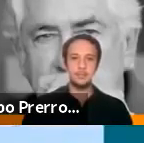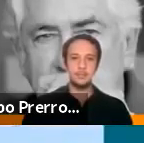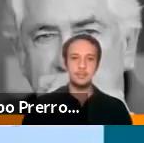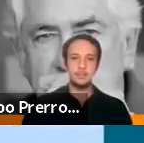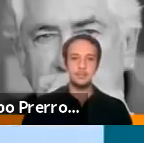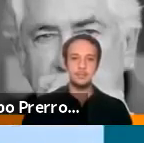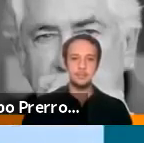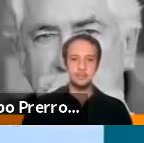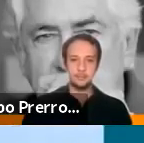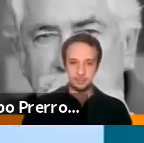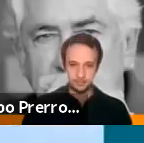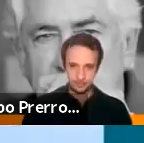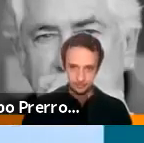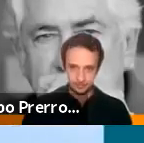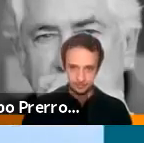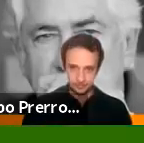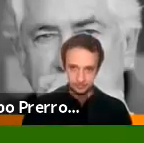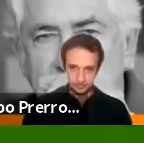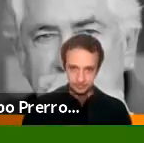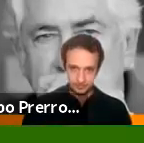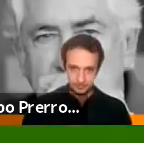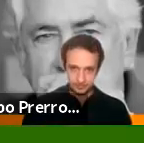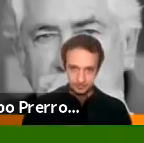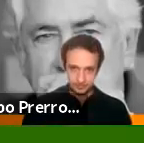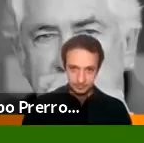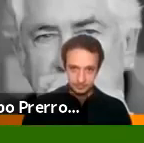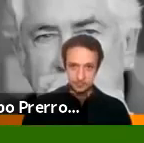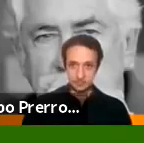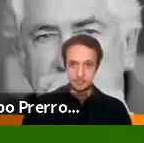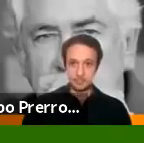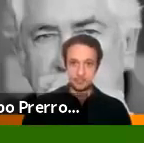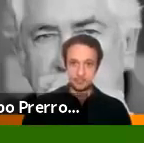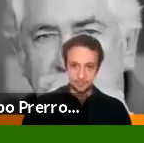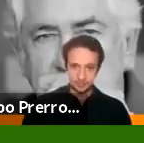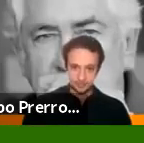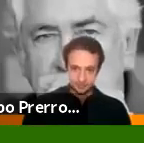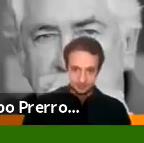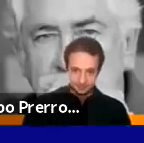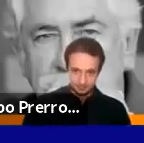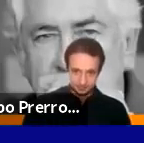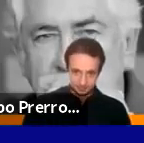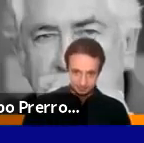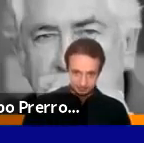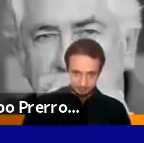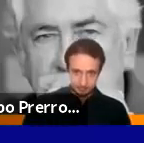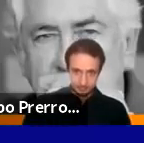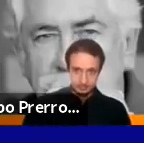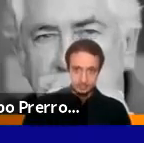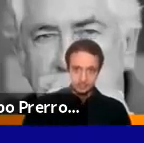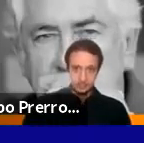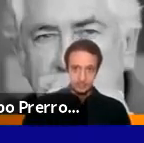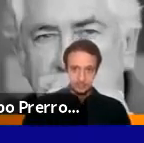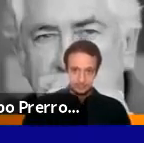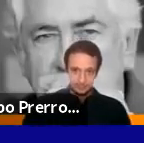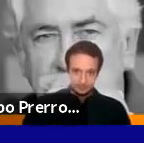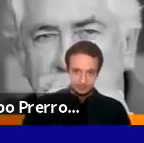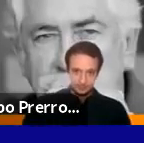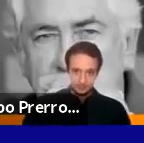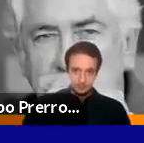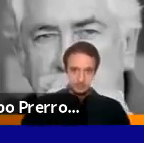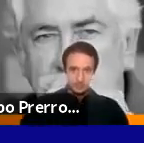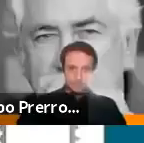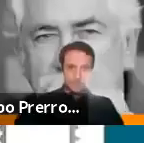na favela é porque não dá para brincar muito. E também porque tem muita violência. Eu perdi uma prima de